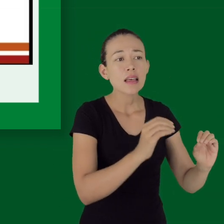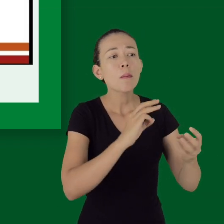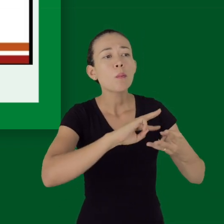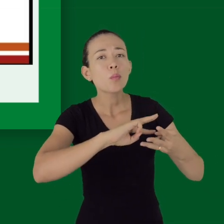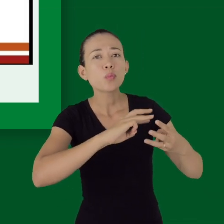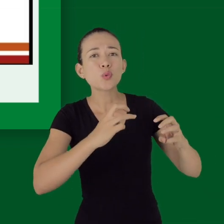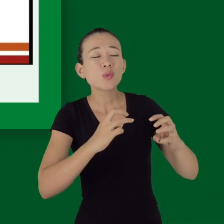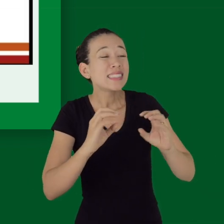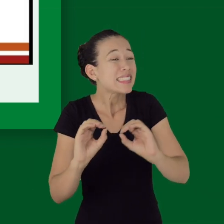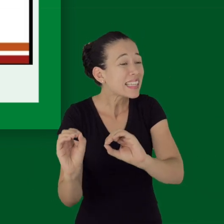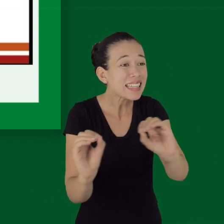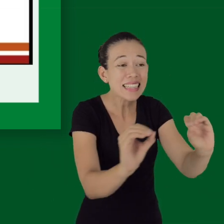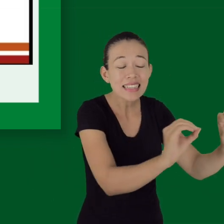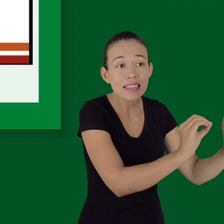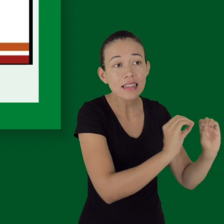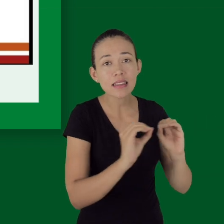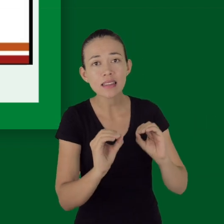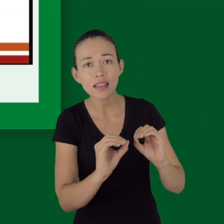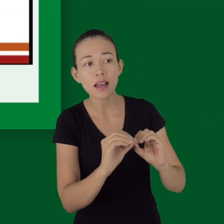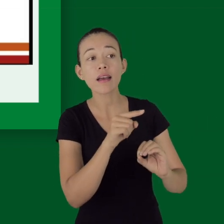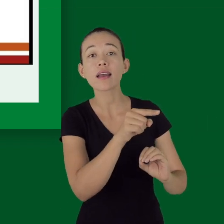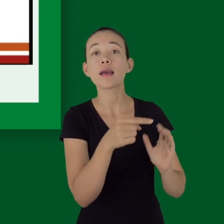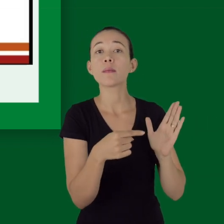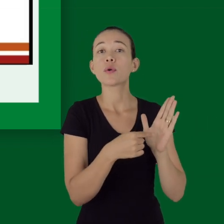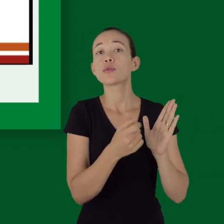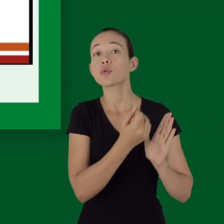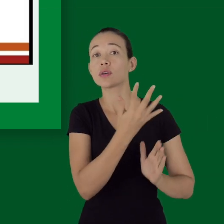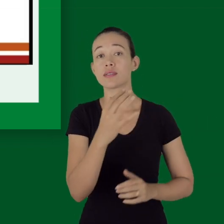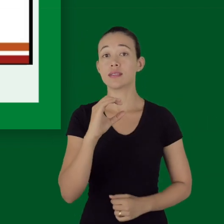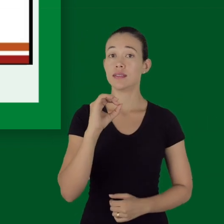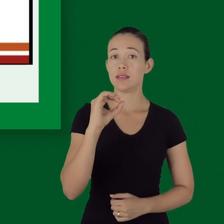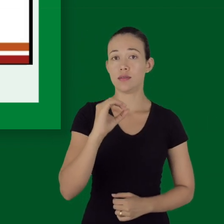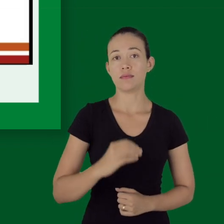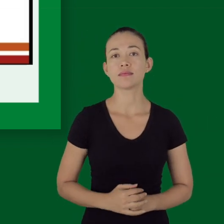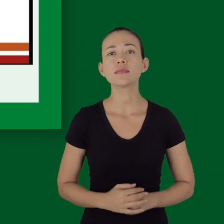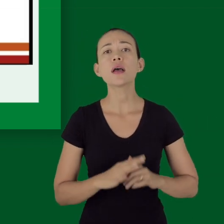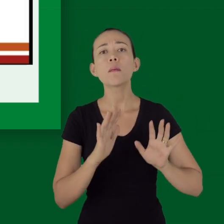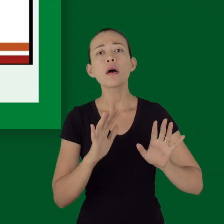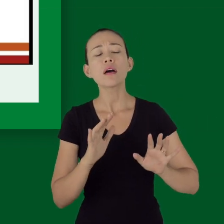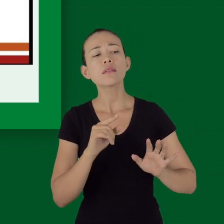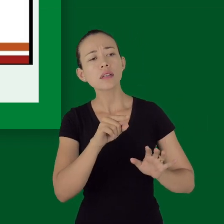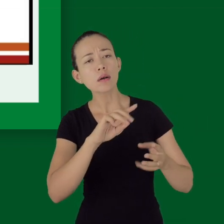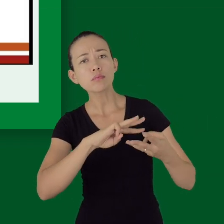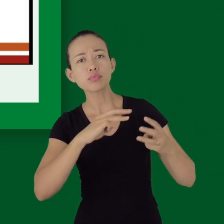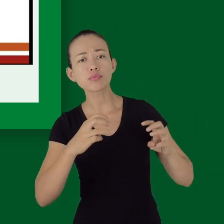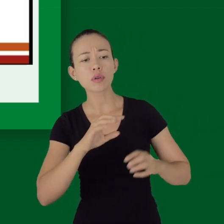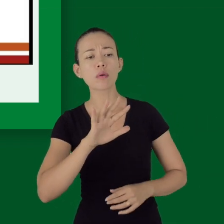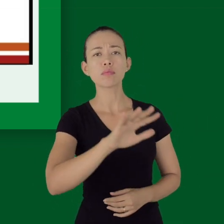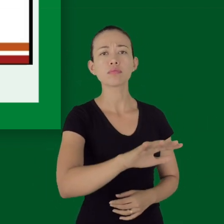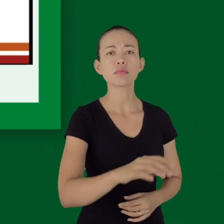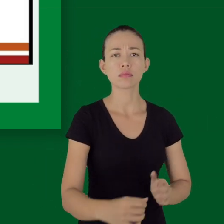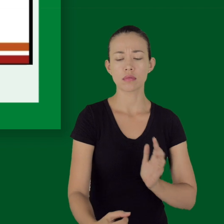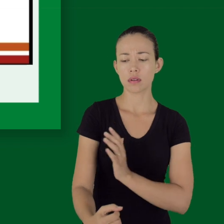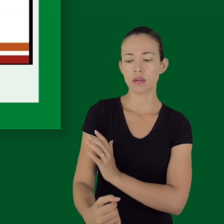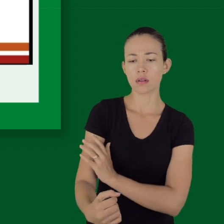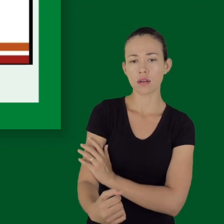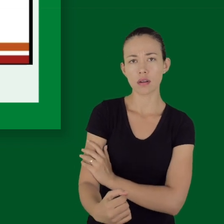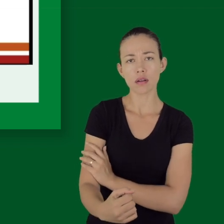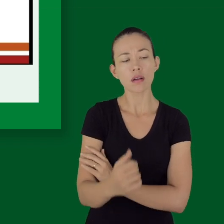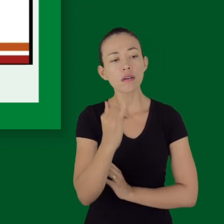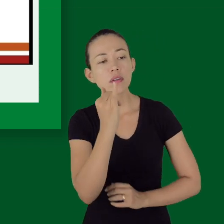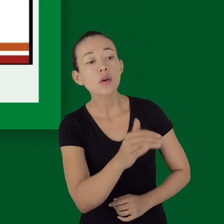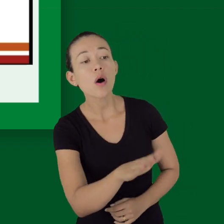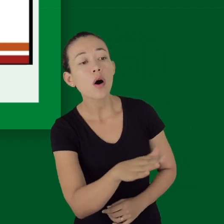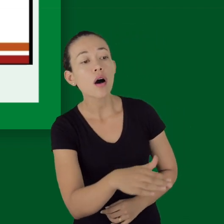palpável. Eu sinto, eu toco no músculo e eu sinto ele contraindo. Quando eu falo, senhor, tenta movimentar o braço esquerdo. E eu sinto o